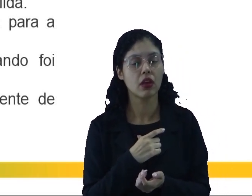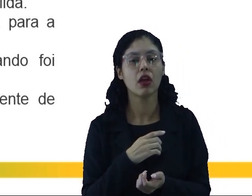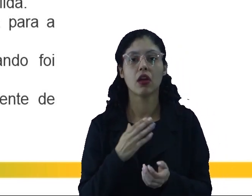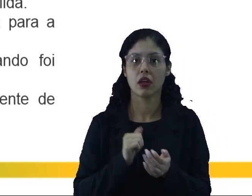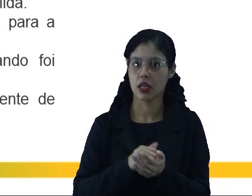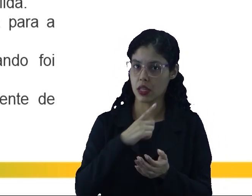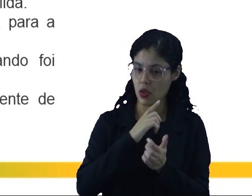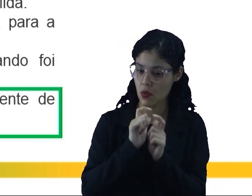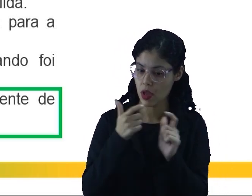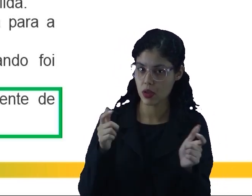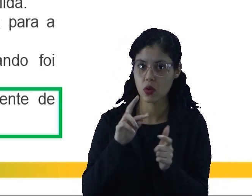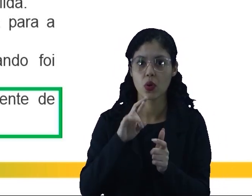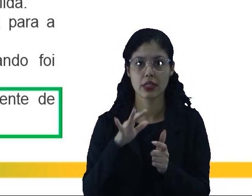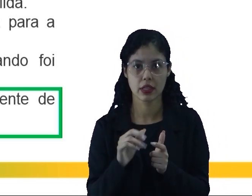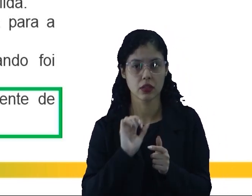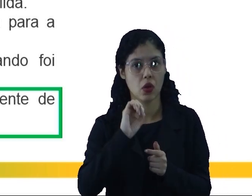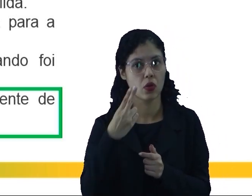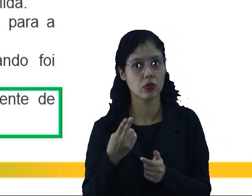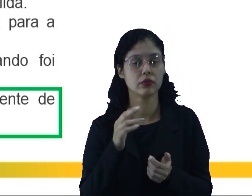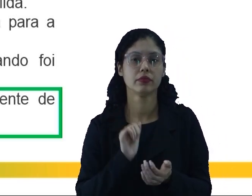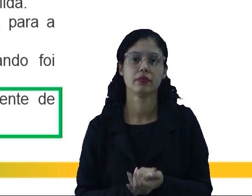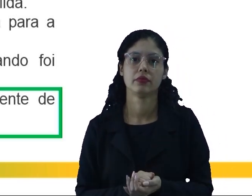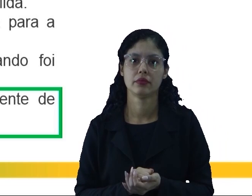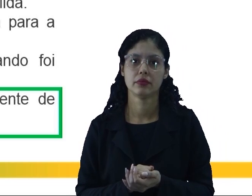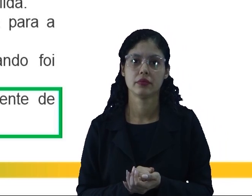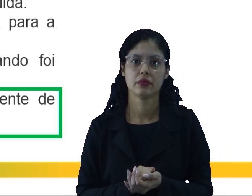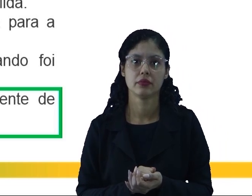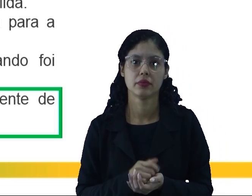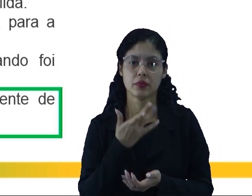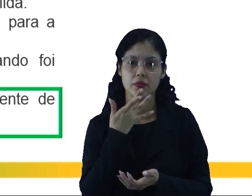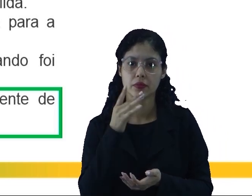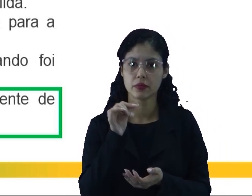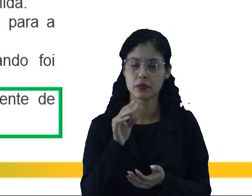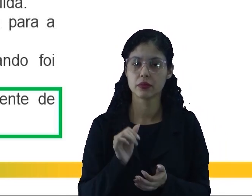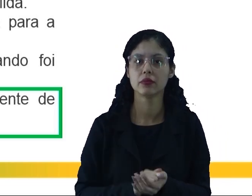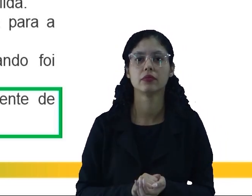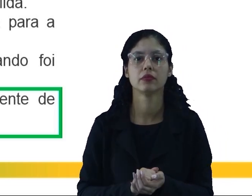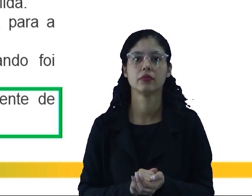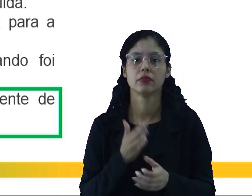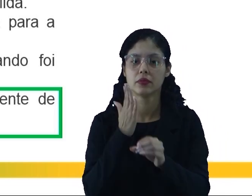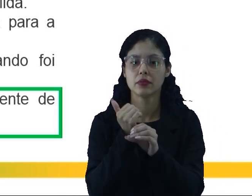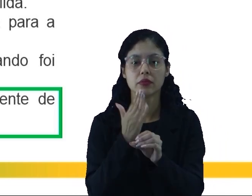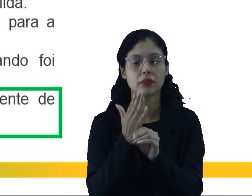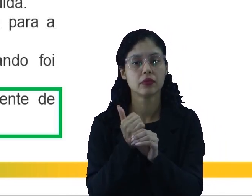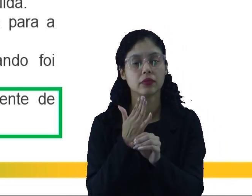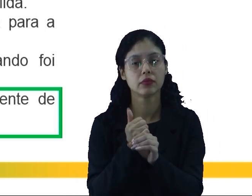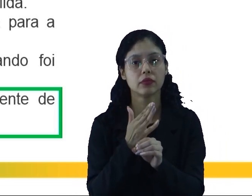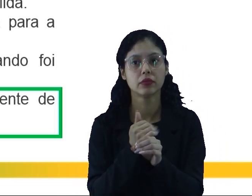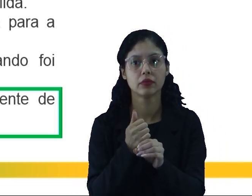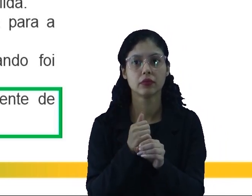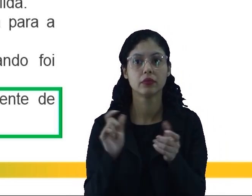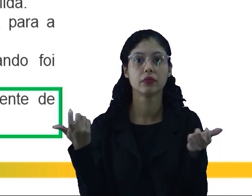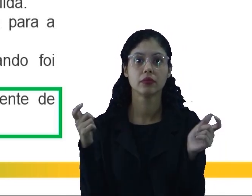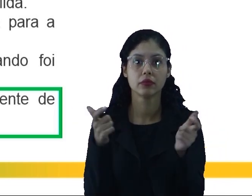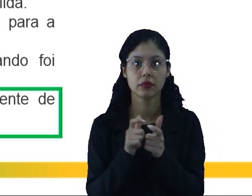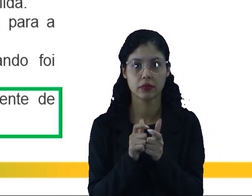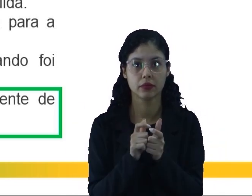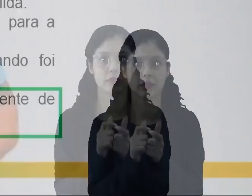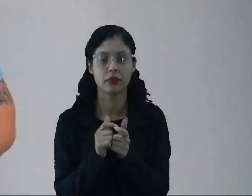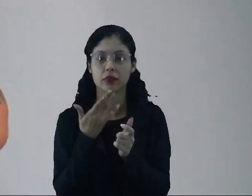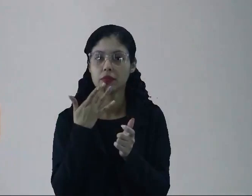de um gradiente de concentração. Ou seja, o sal foi para dentro da batata porque a batata tinha